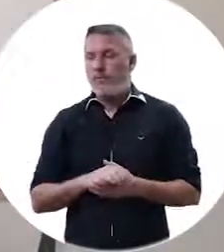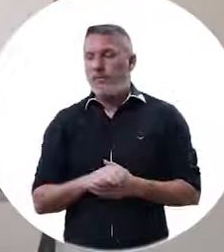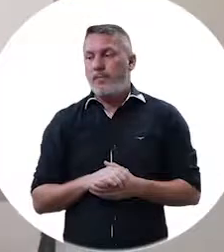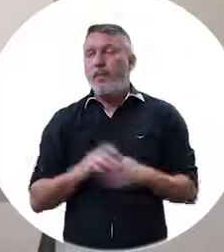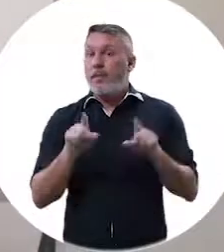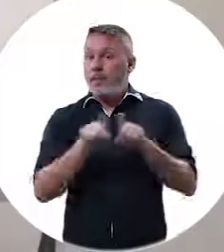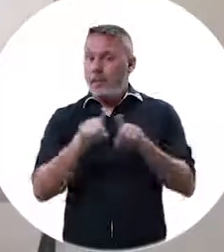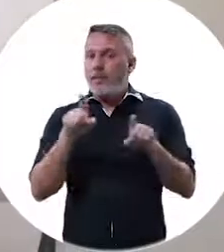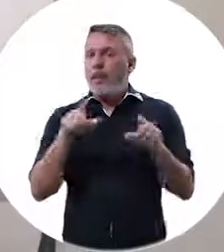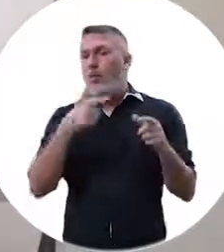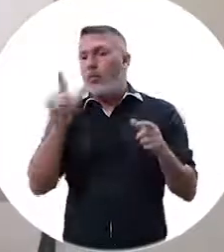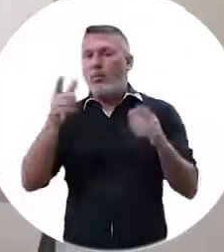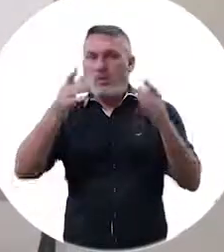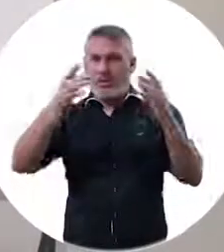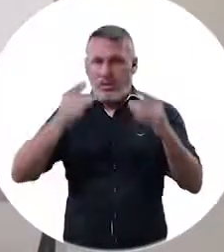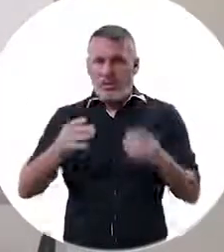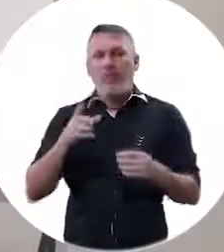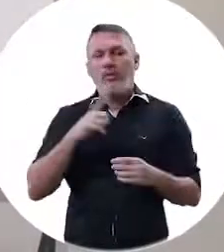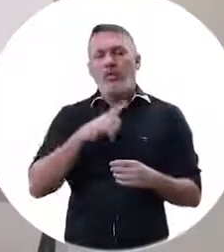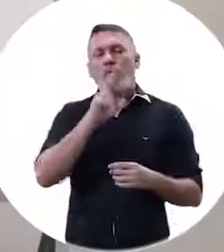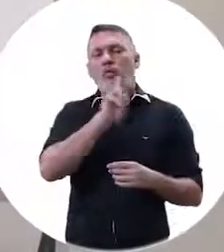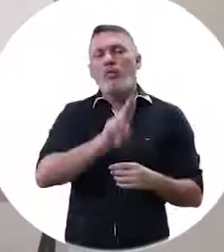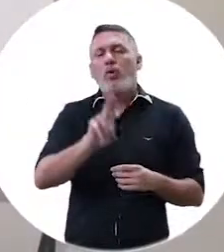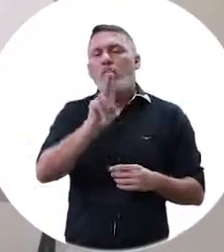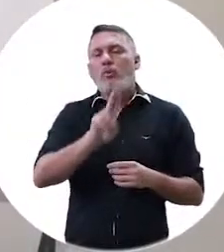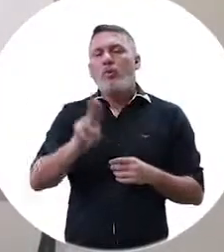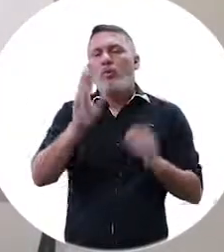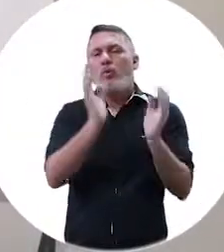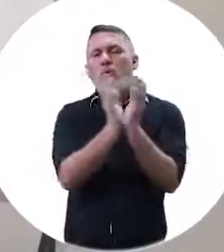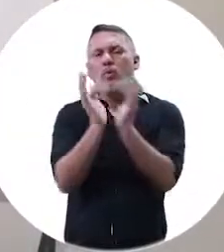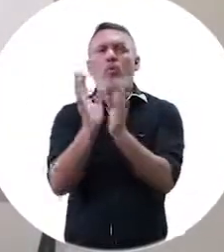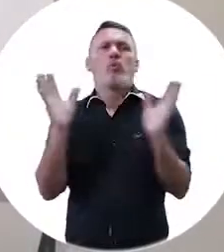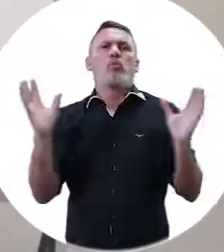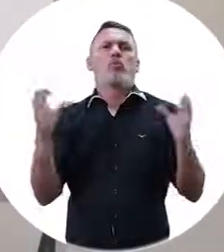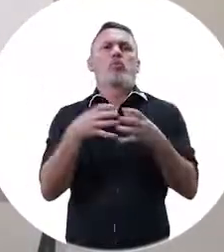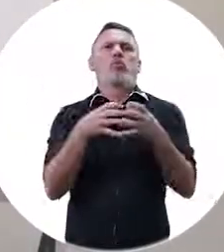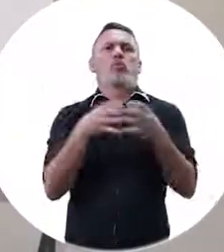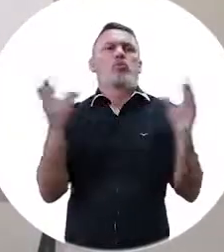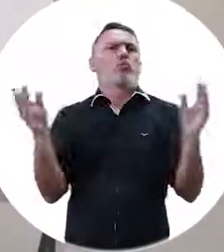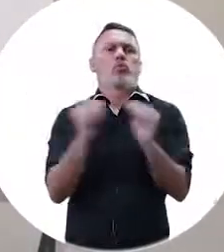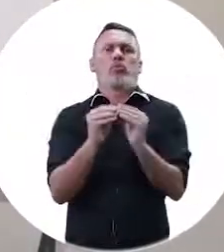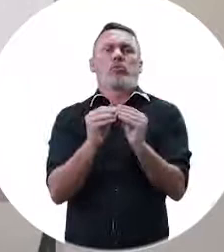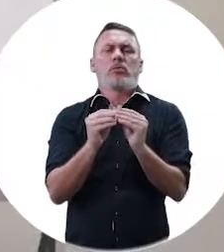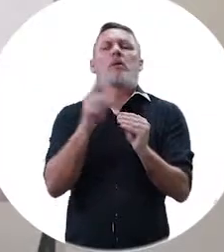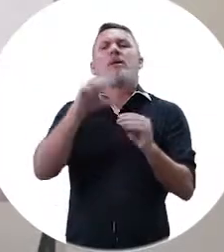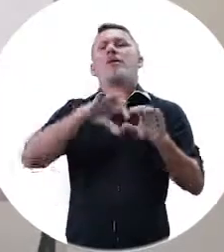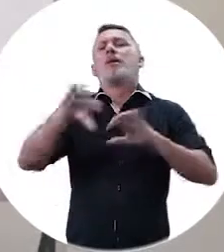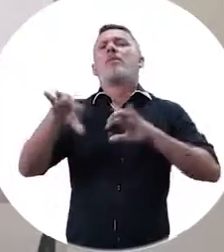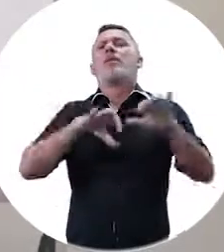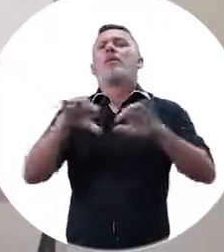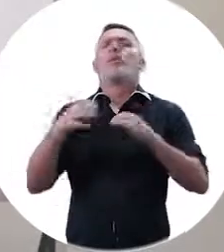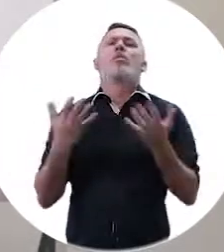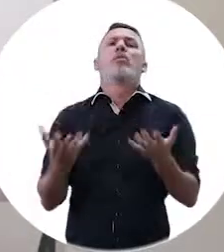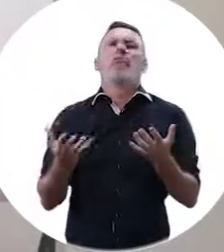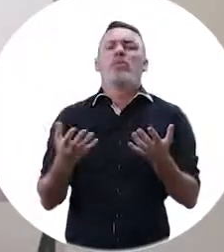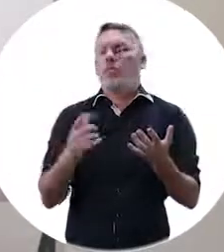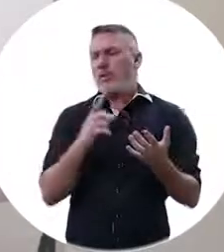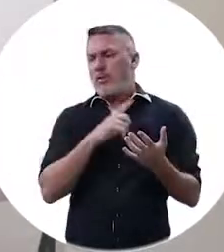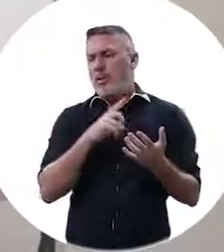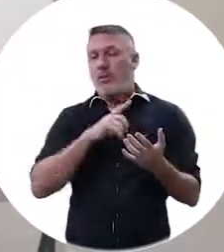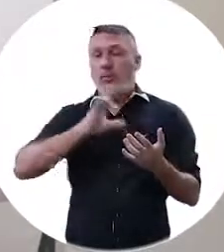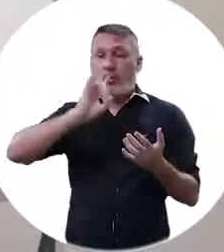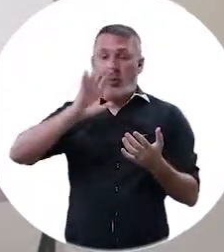outro detalhe. O nome das cadeias orgânicas, pessoal, é tudo junto. Você só